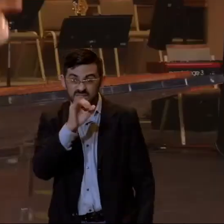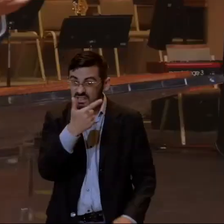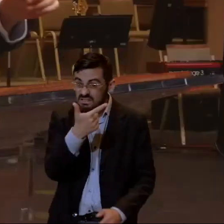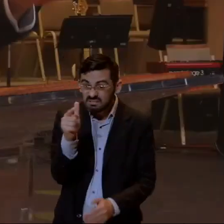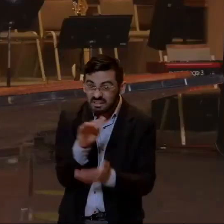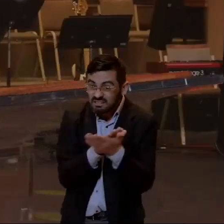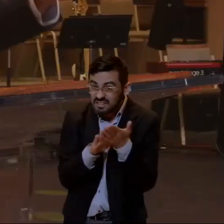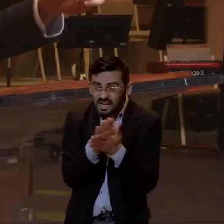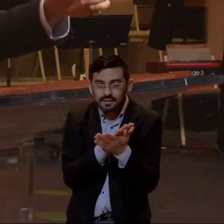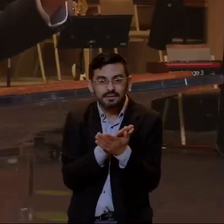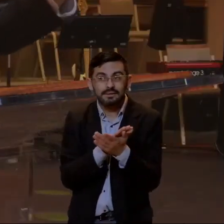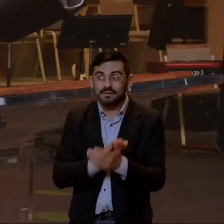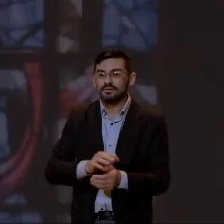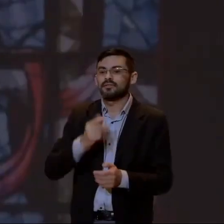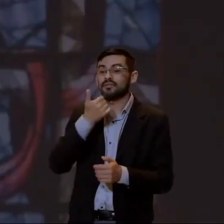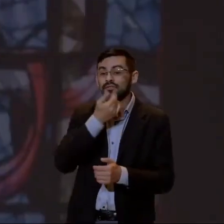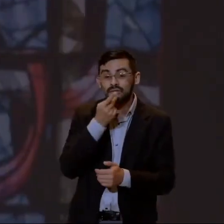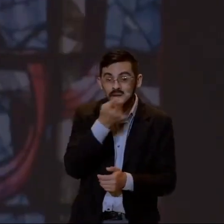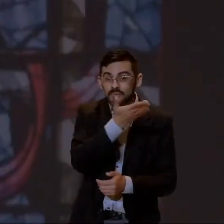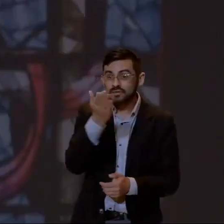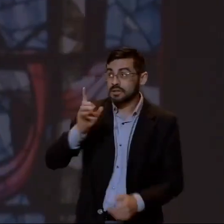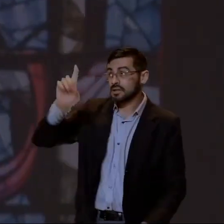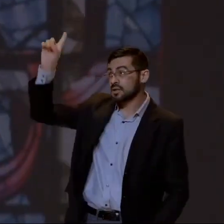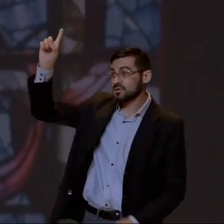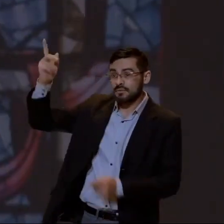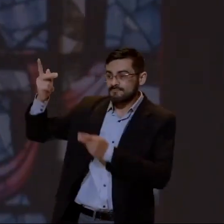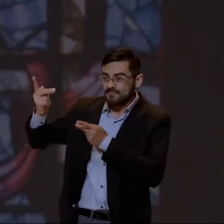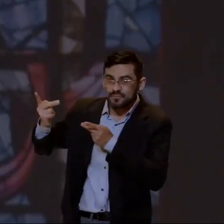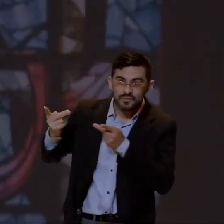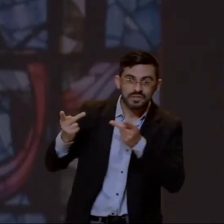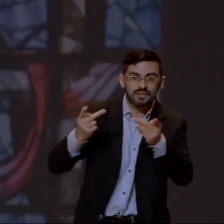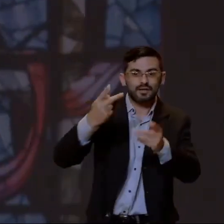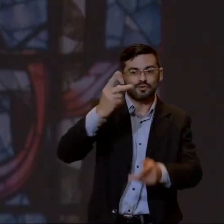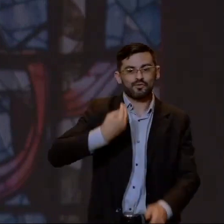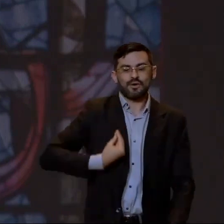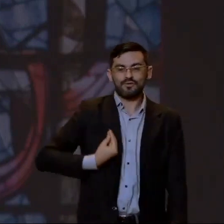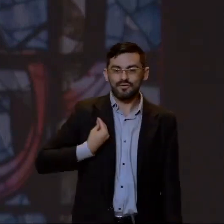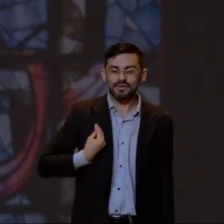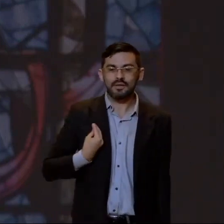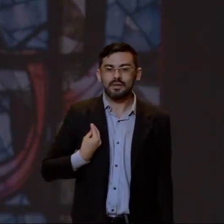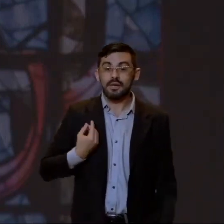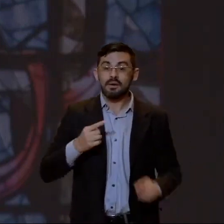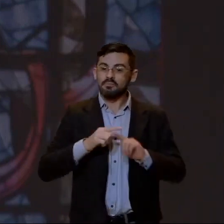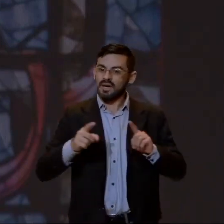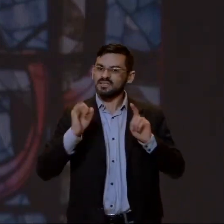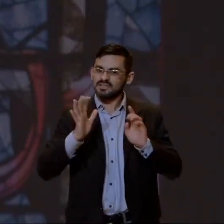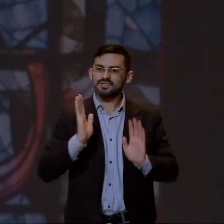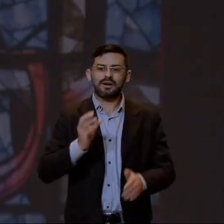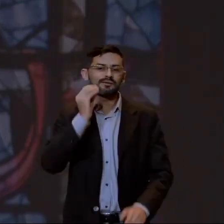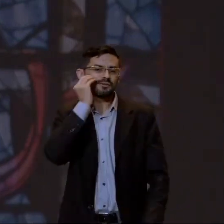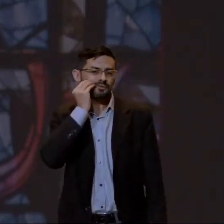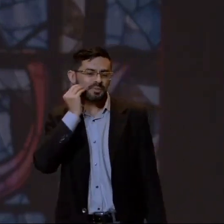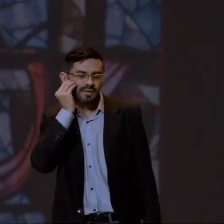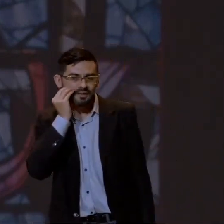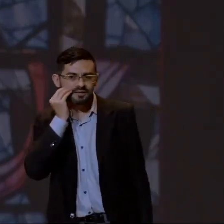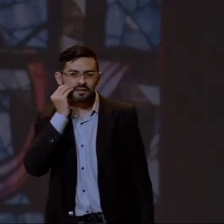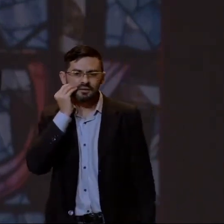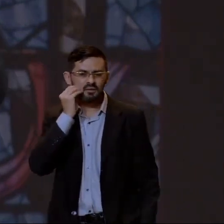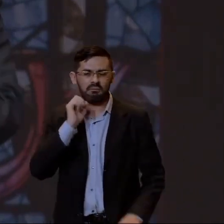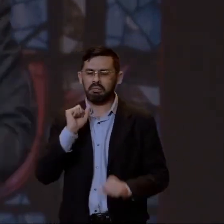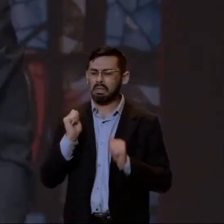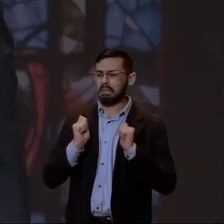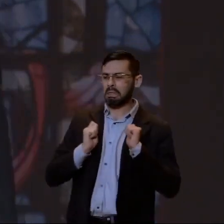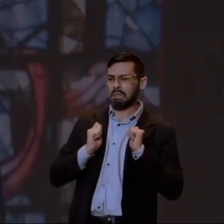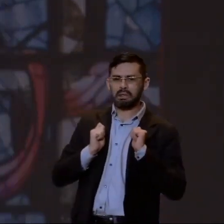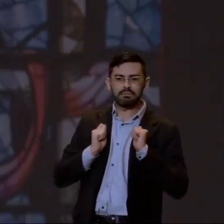para você, Deus deseja invadir a tua história hoje. Mas se você já tem uma experiência com o Senhor, não se